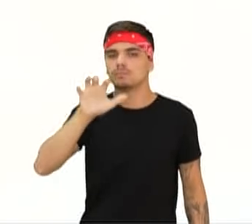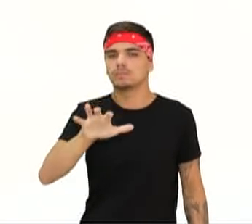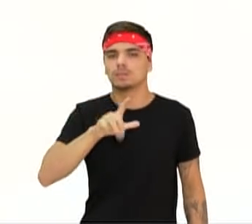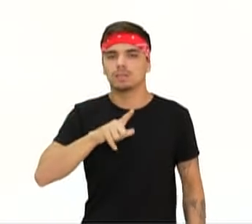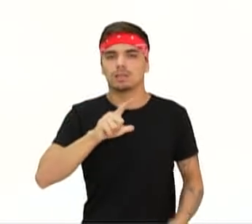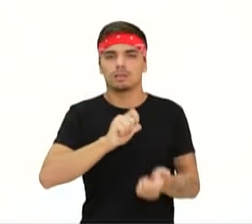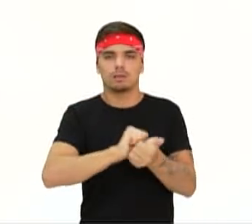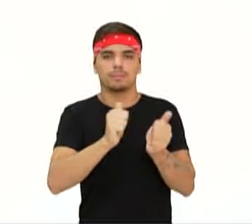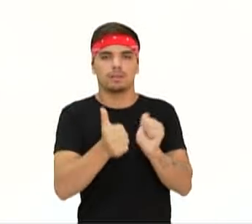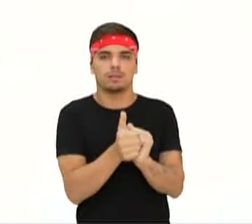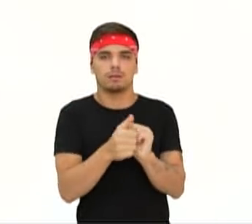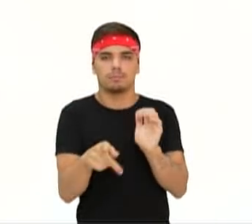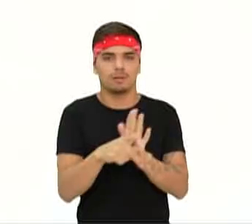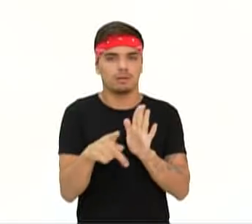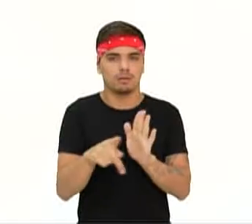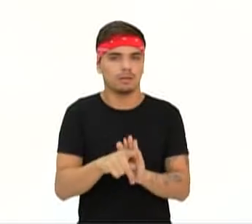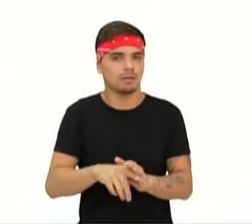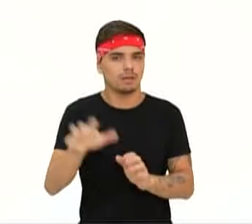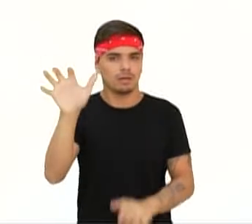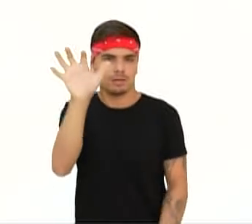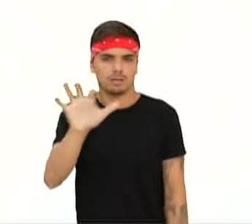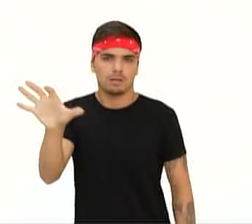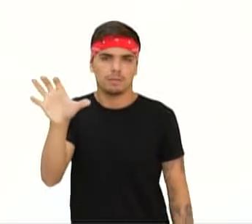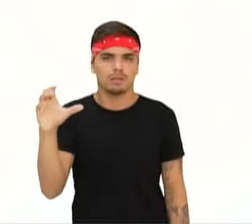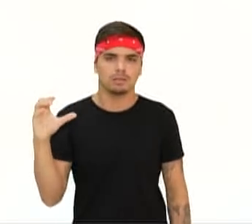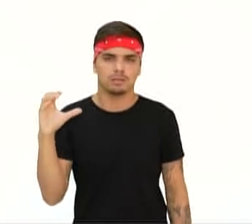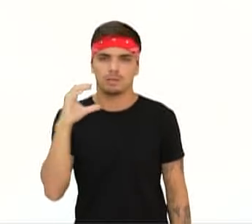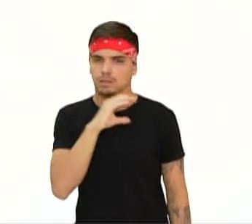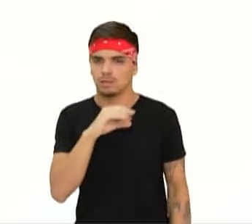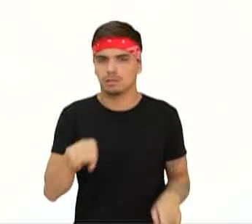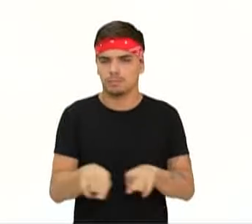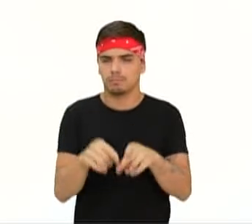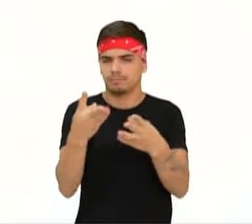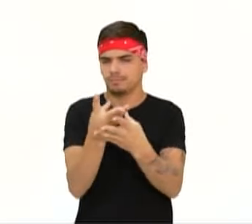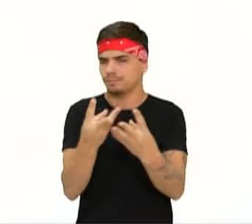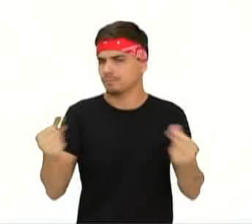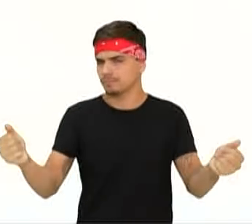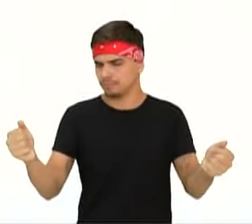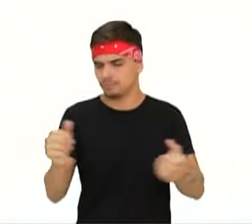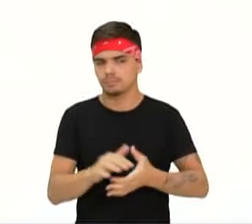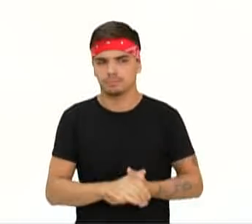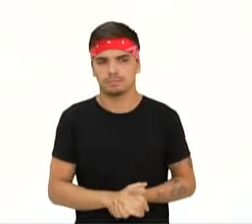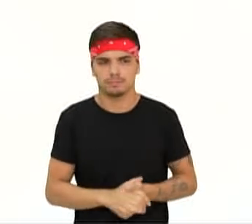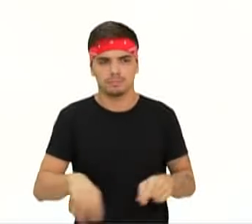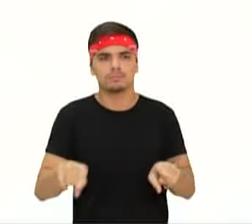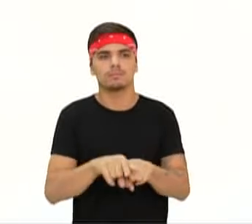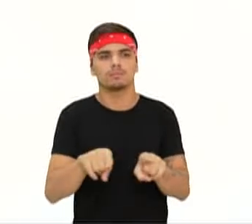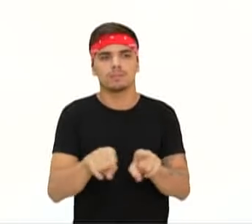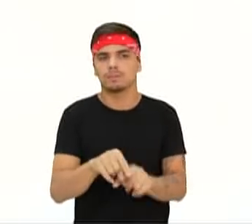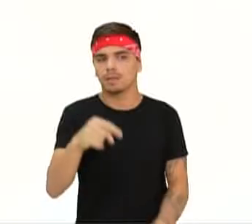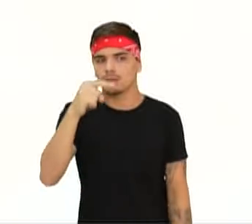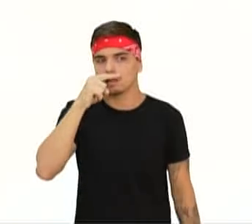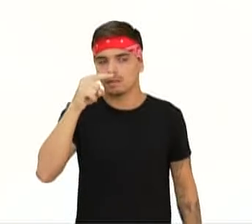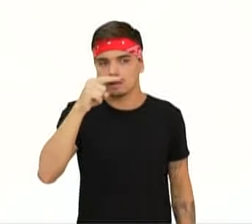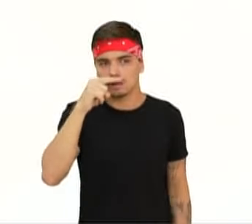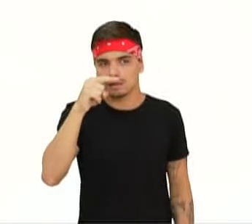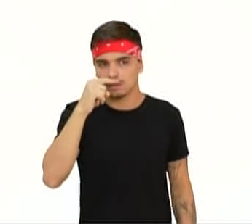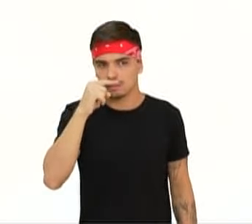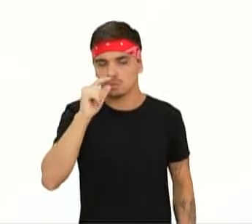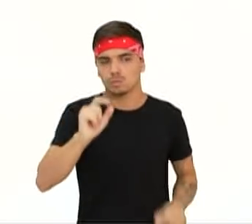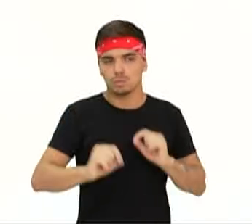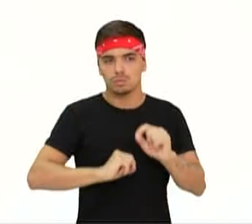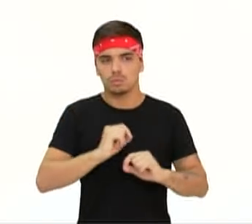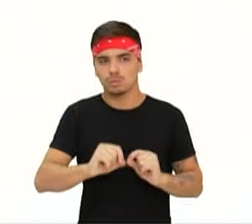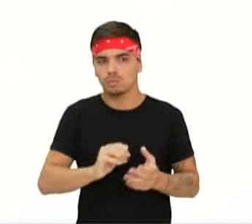se adapta muito bem a climas quentes e mais seco, né? E a cana-de-açúcar, ela